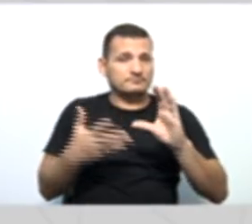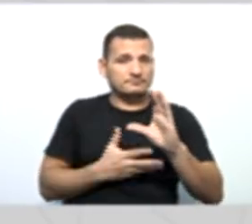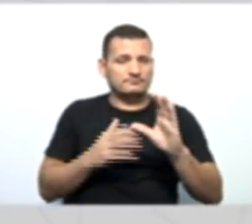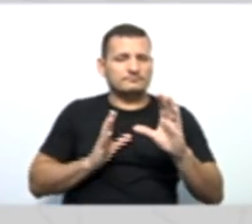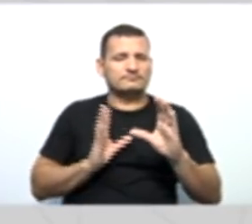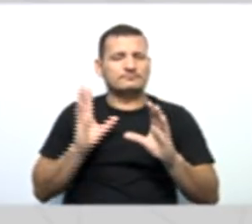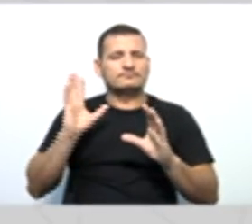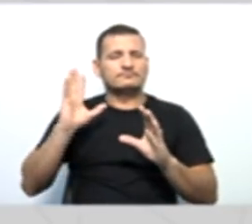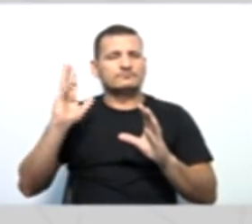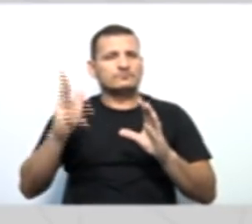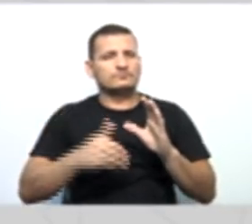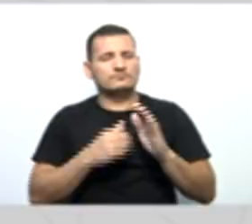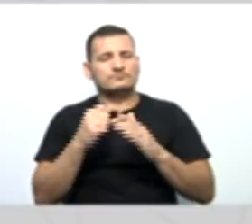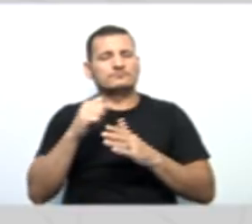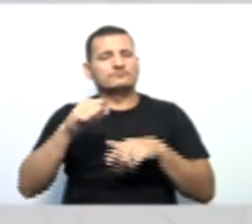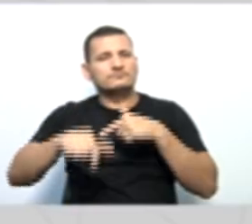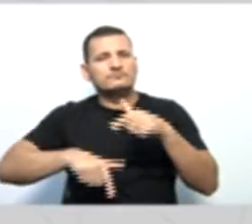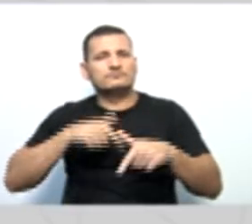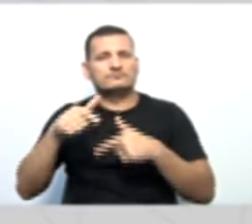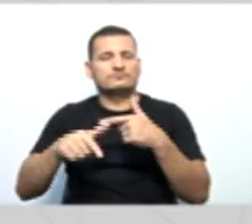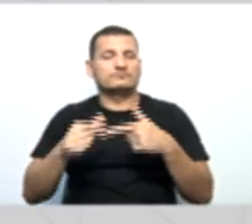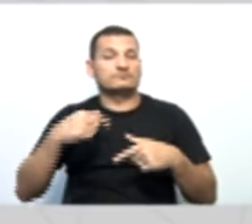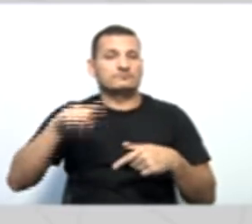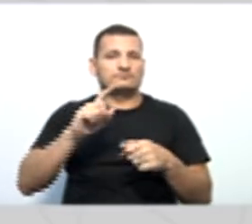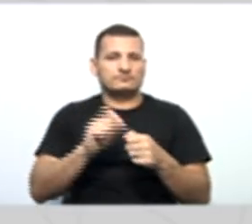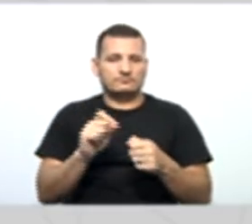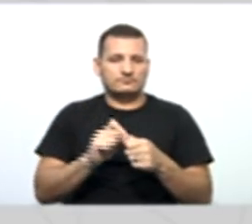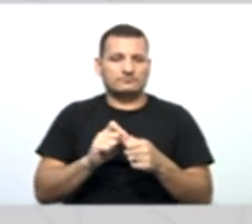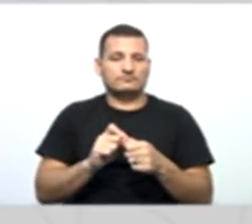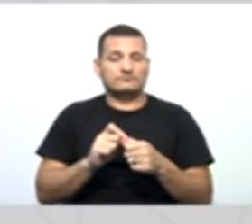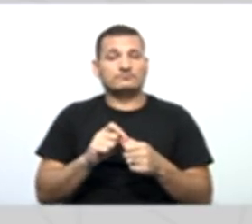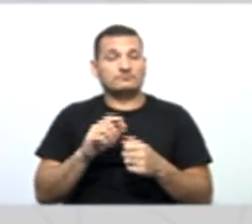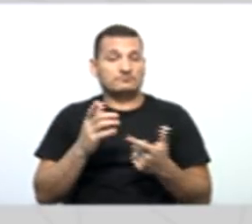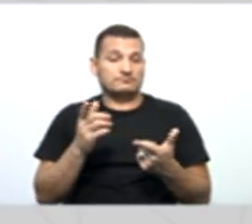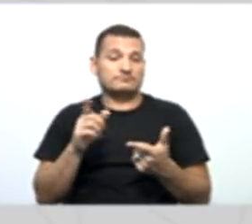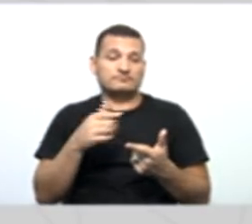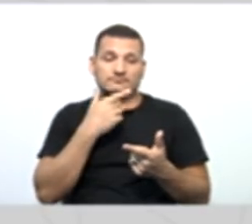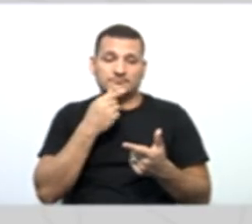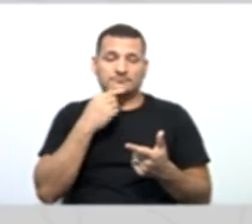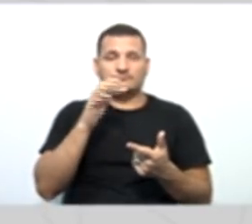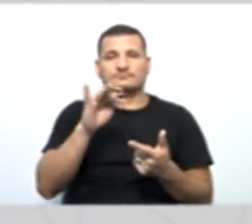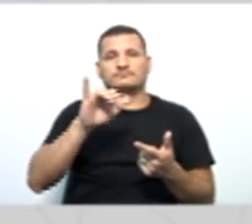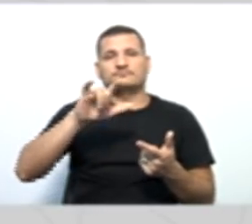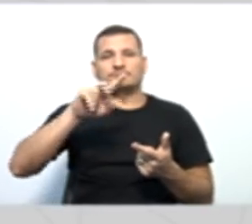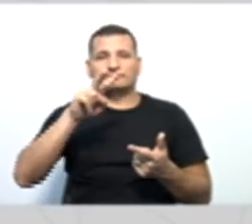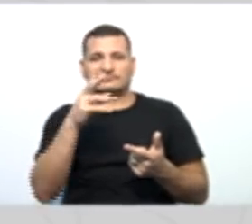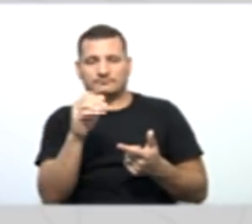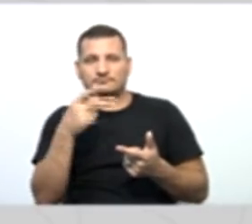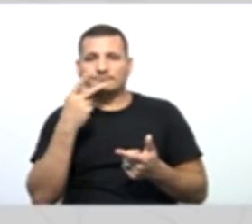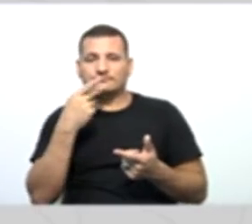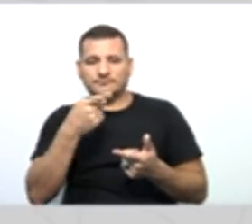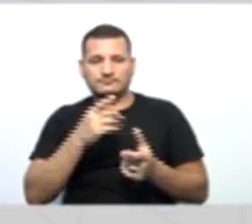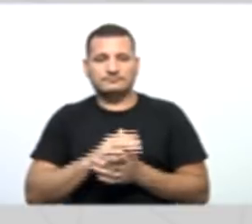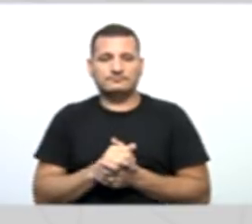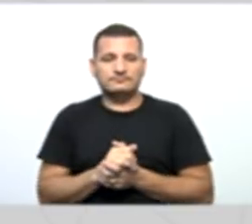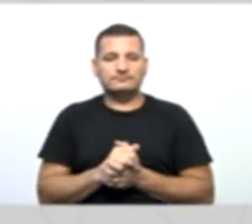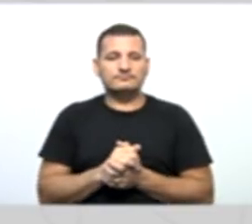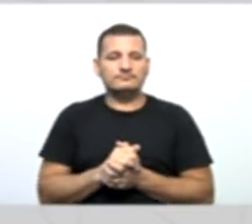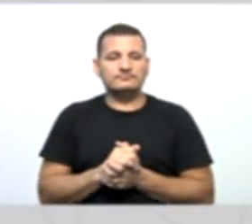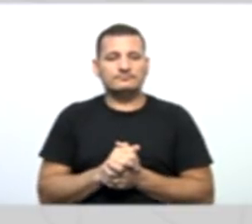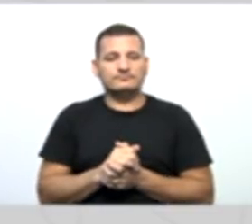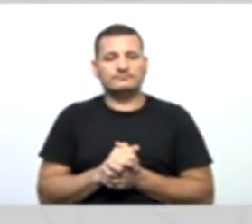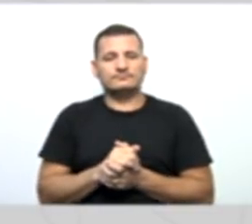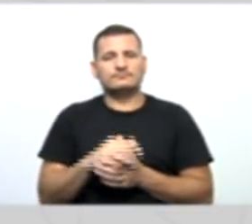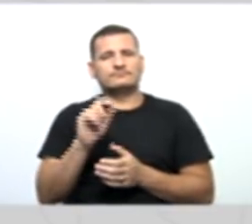as atividades que desenvolvemos, tá bom? Isso foi o nosso amigo Filho que falou. Descreve segurança como algo